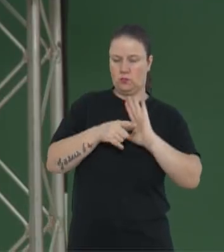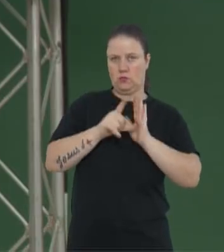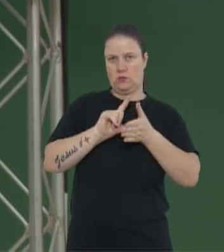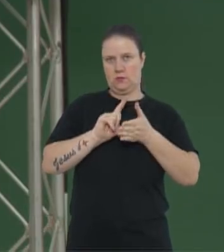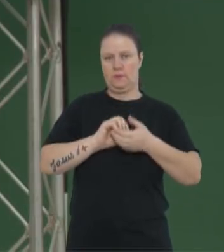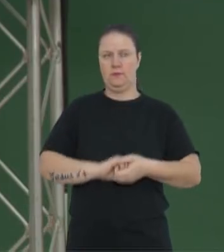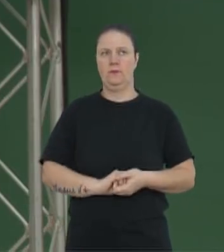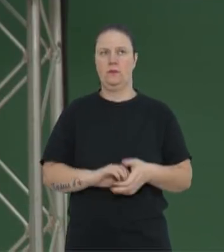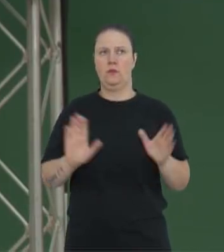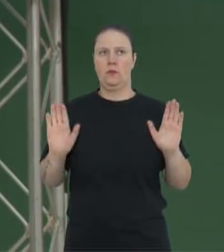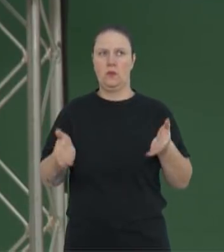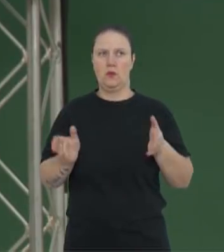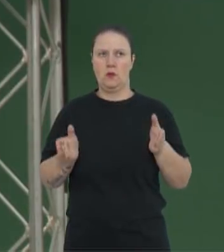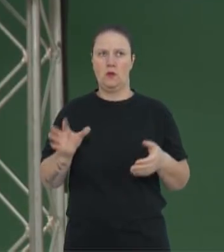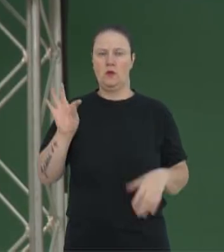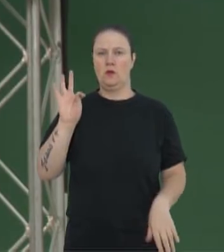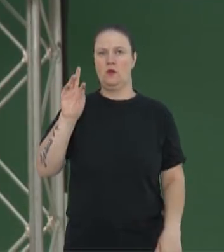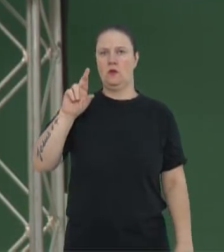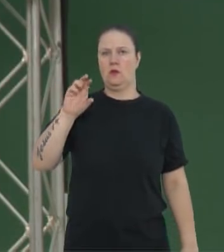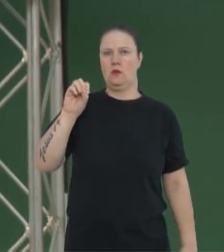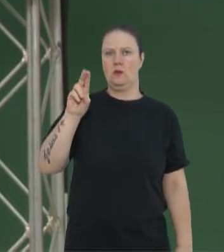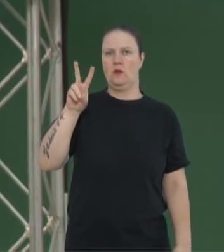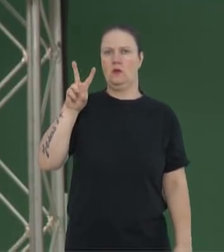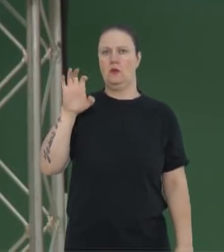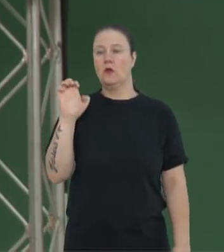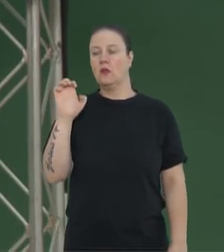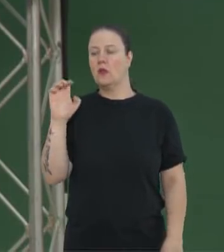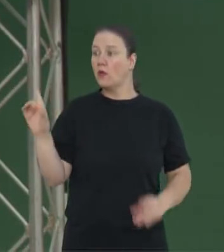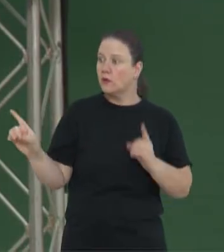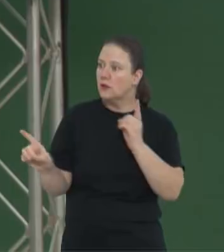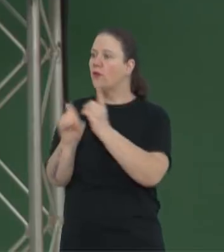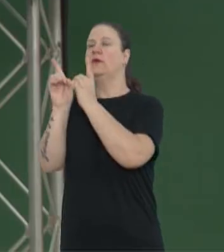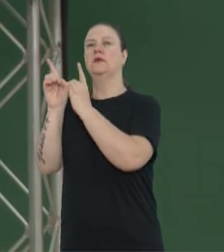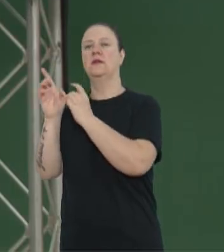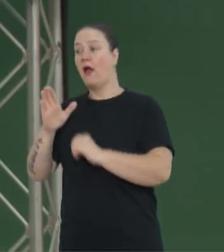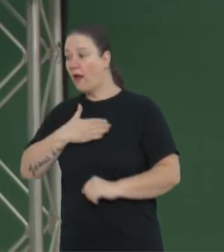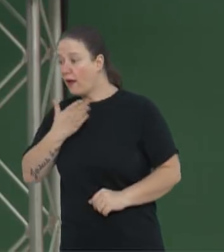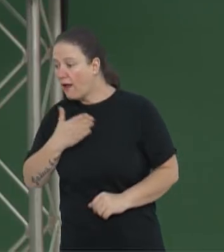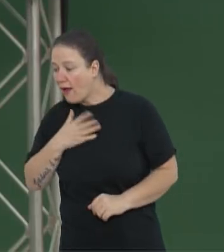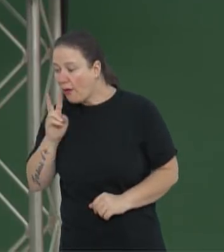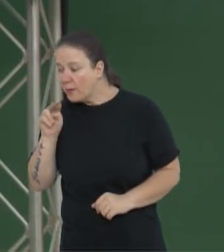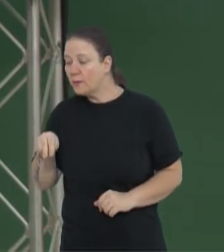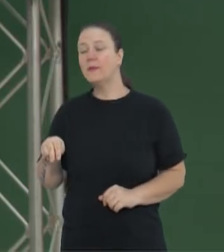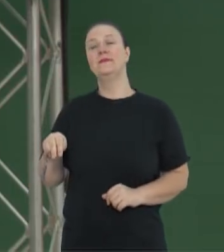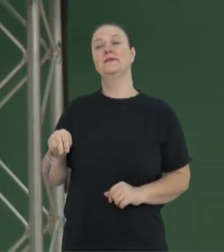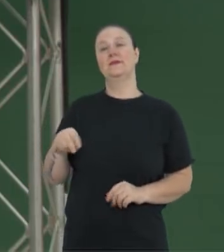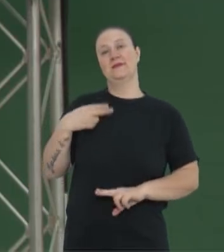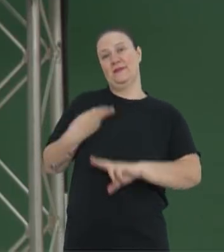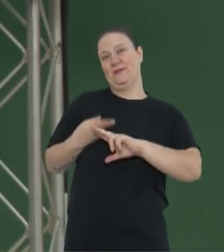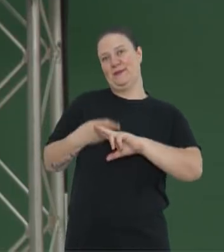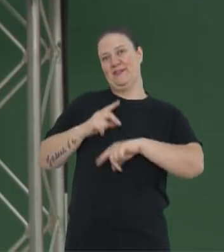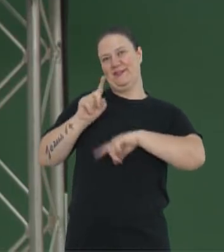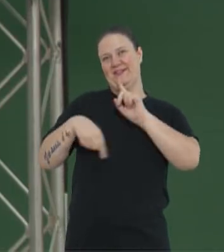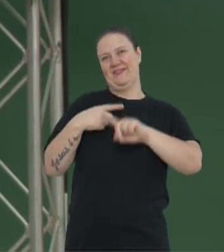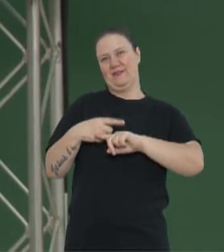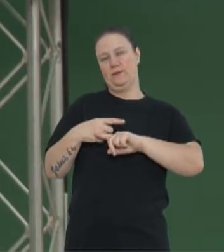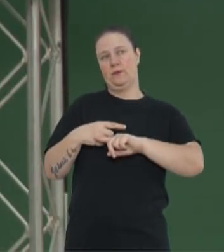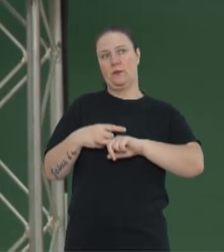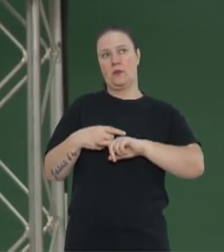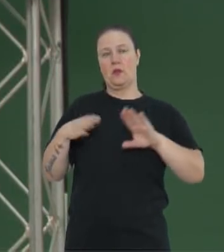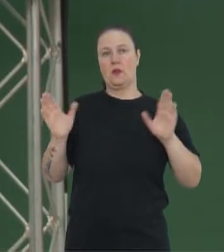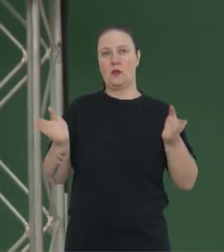não, ele é mais encontrado ao acaso. A assemblagem é o que está mais próximo do que a gente vai trabalhar, porque ela possui